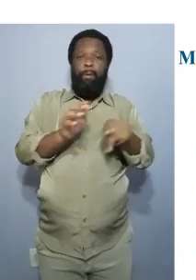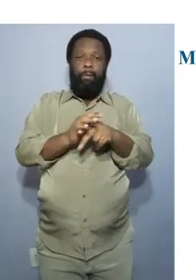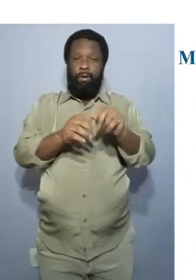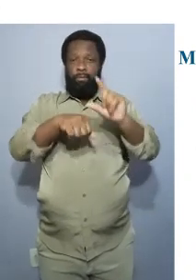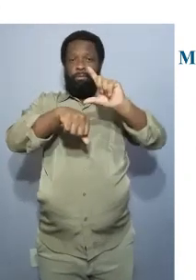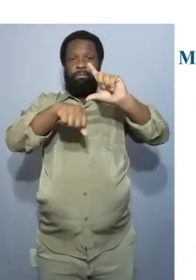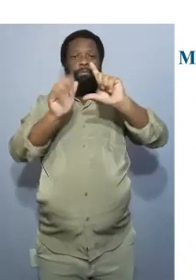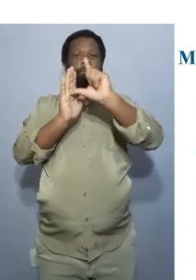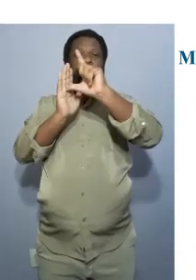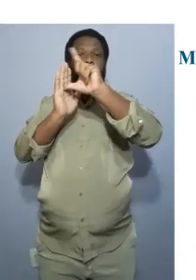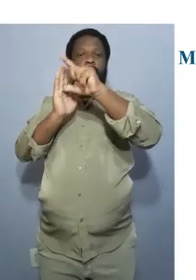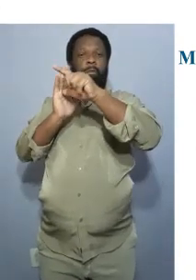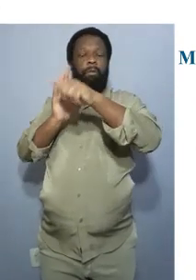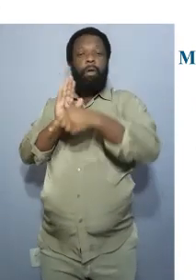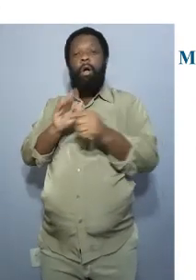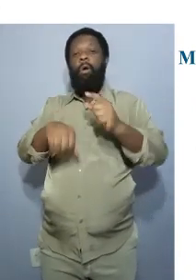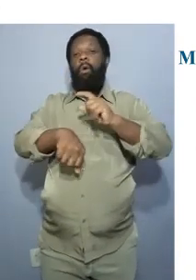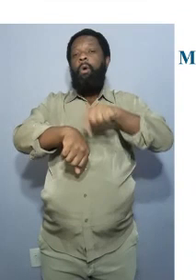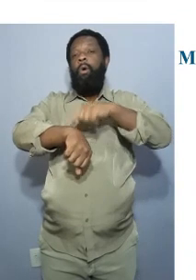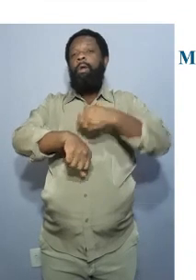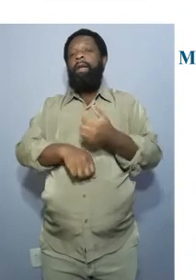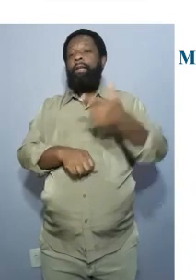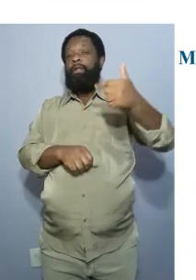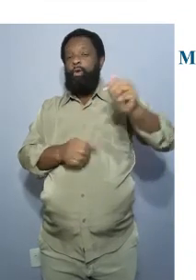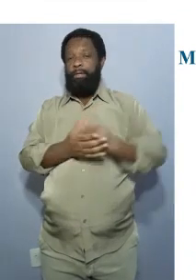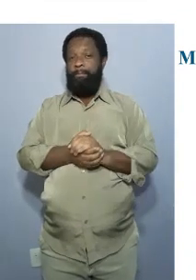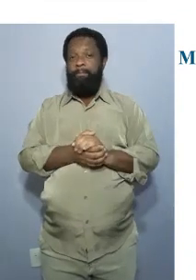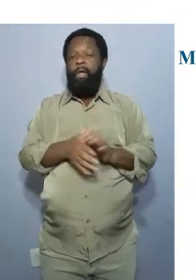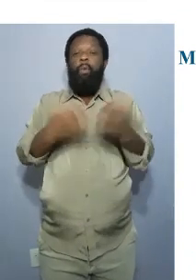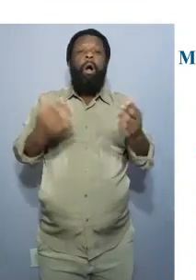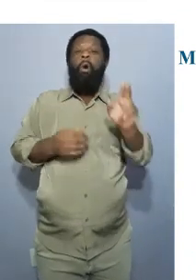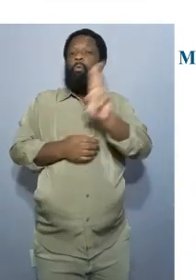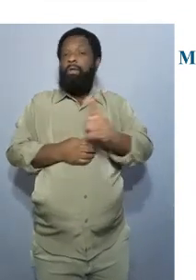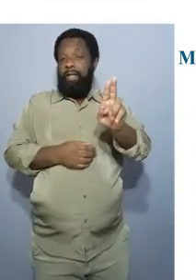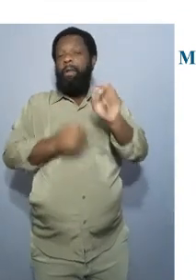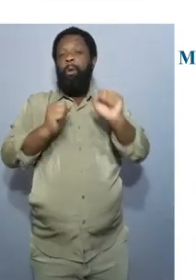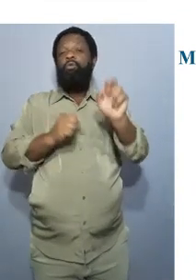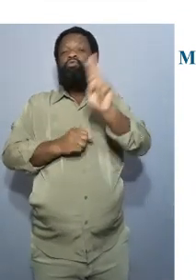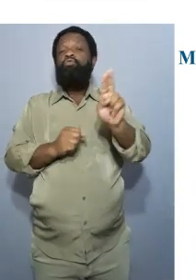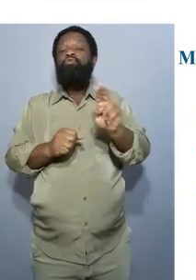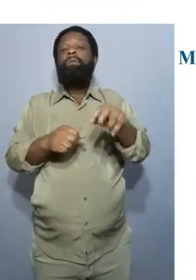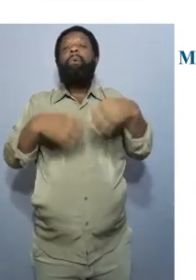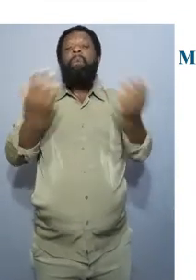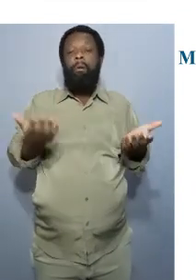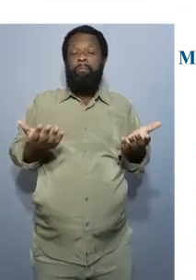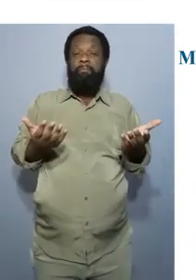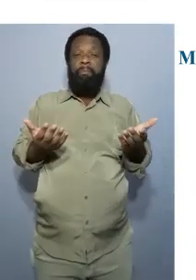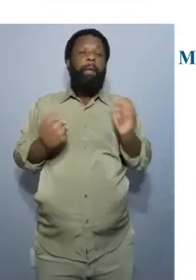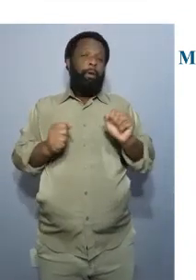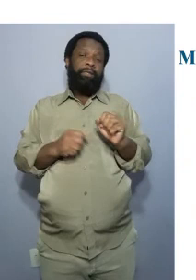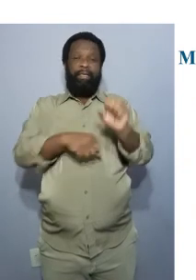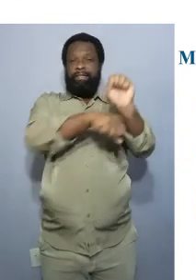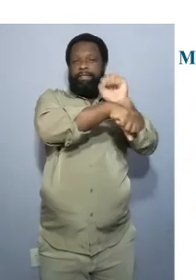no ponteiro das horas são 12 horas. E aí, qual unidade é que a gente realmente vai usar? Qualquer uma delas, mais qualquer uma